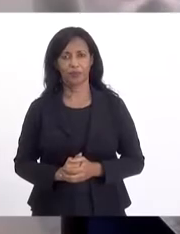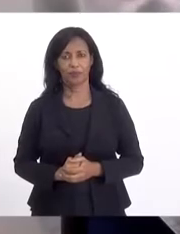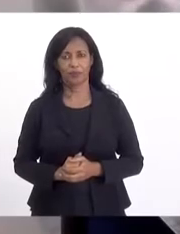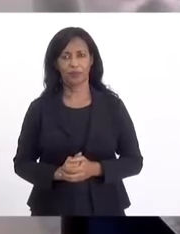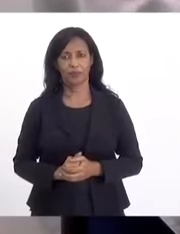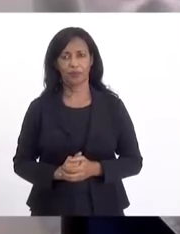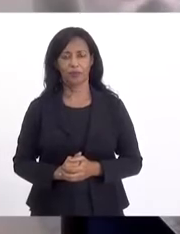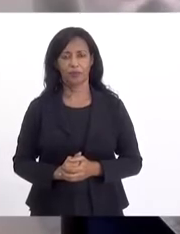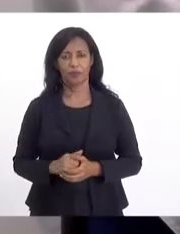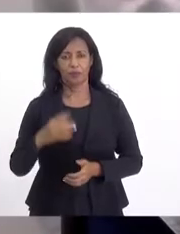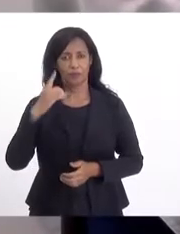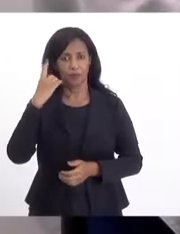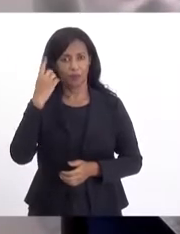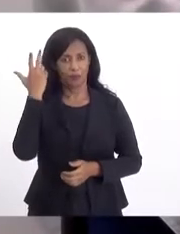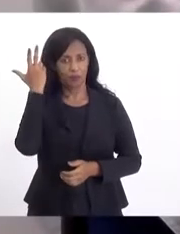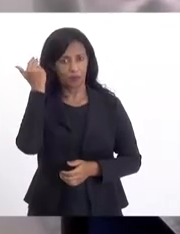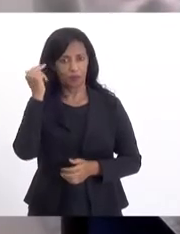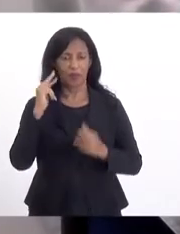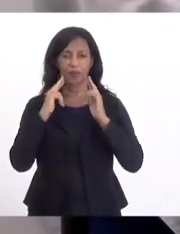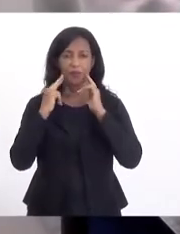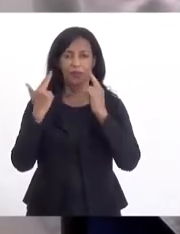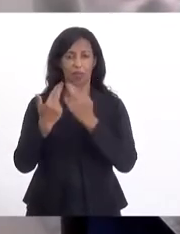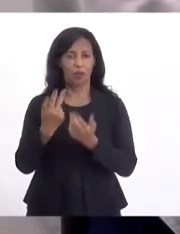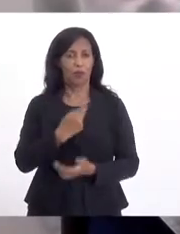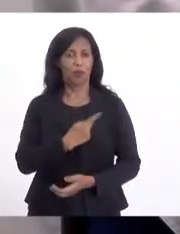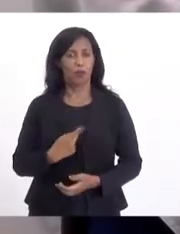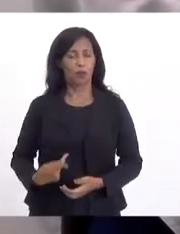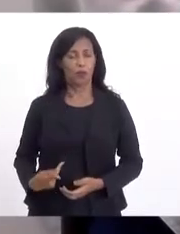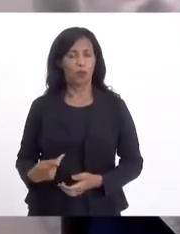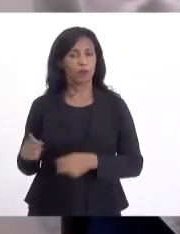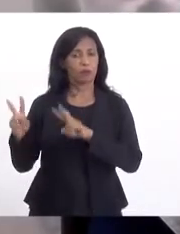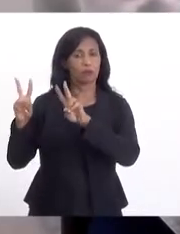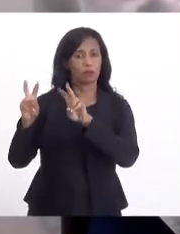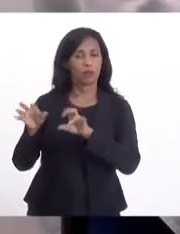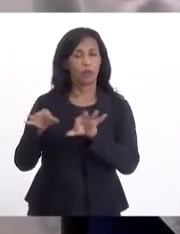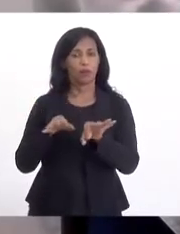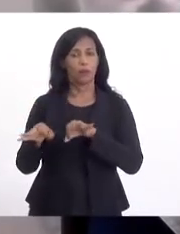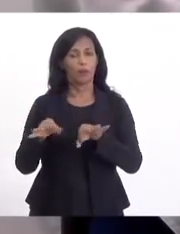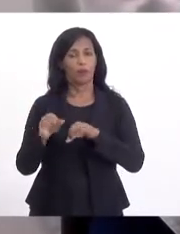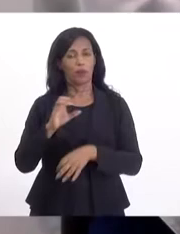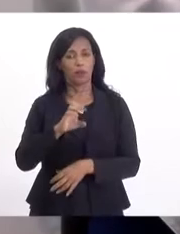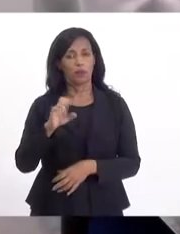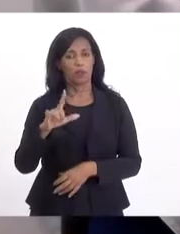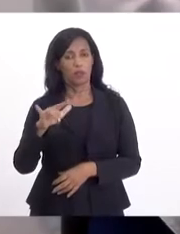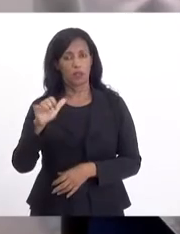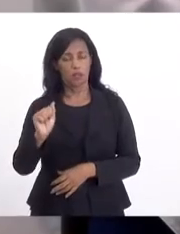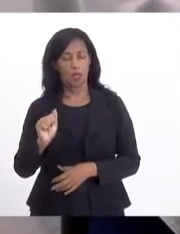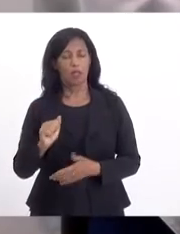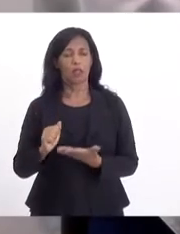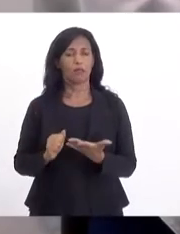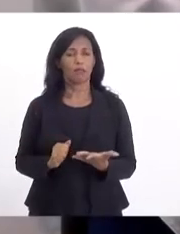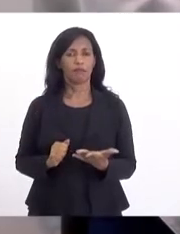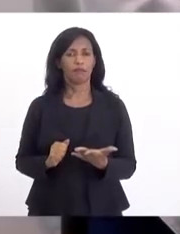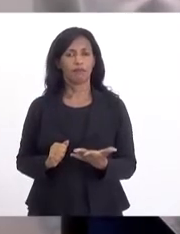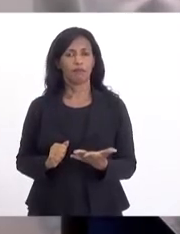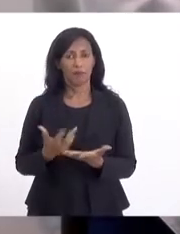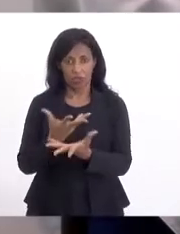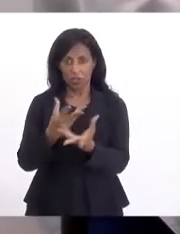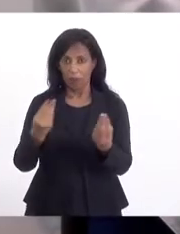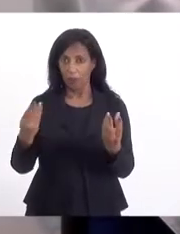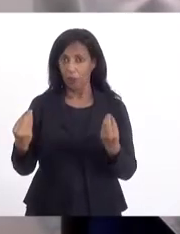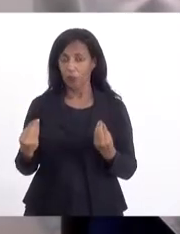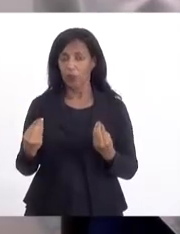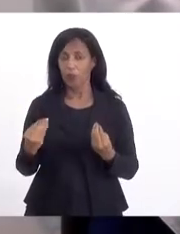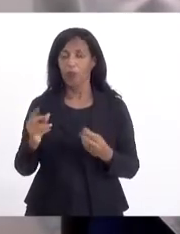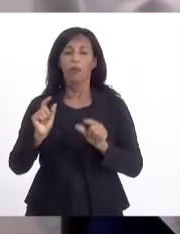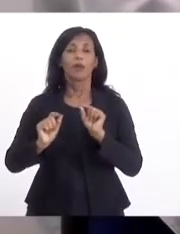O deputado Eliomar teve naquela audiência pública sobre o projeto da deputada Célia Jordão, estava cheio, mas o que